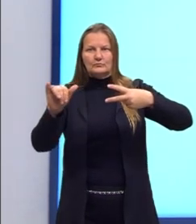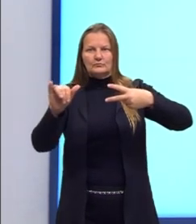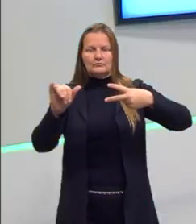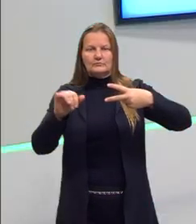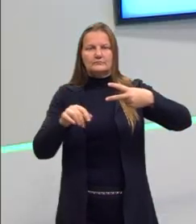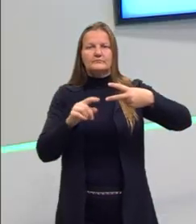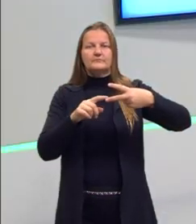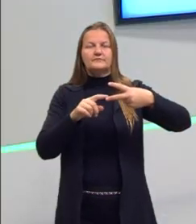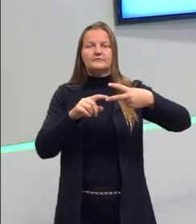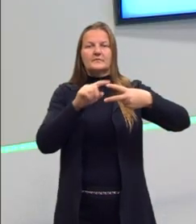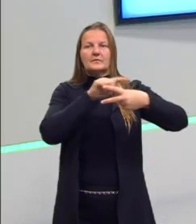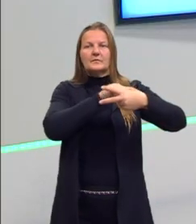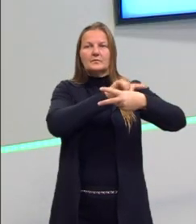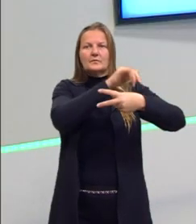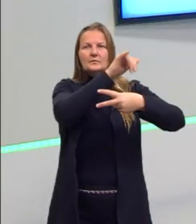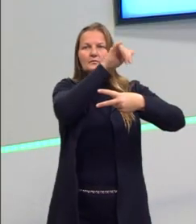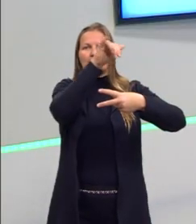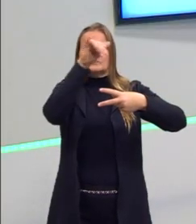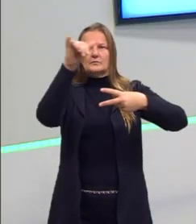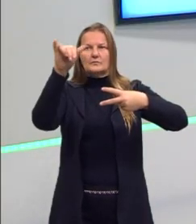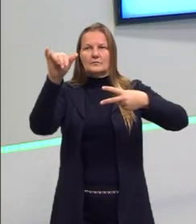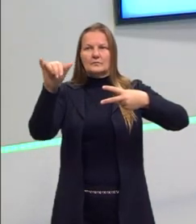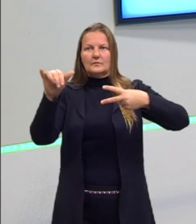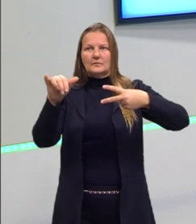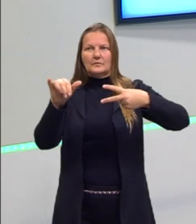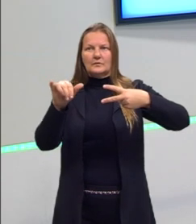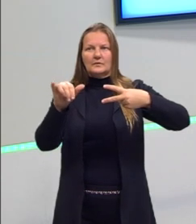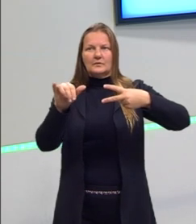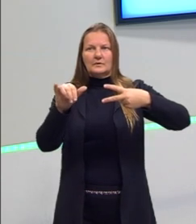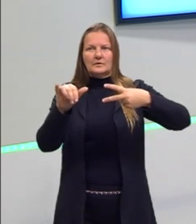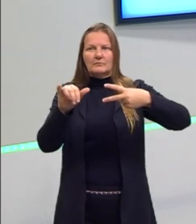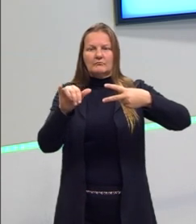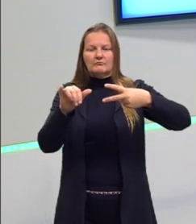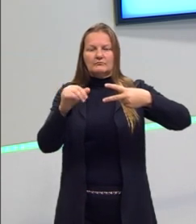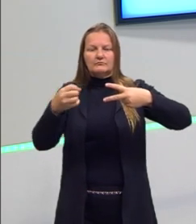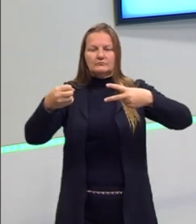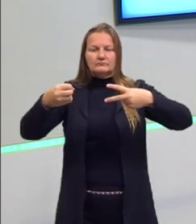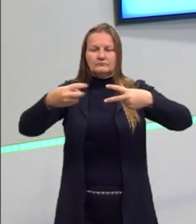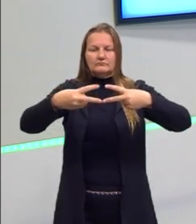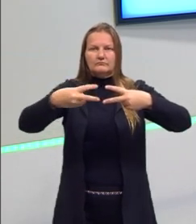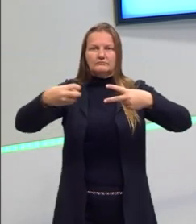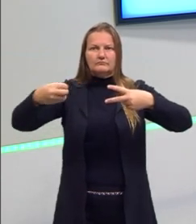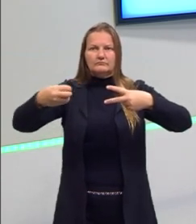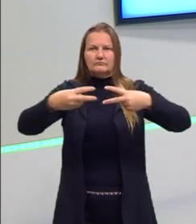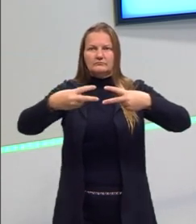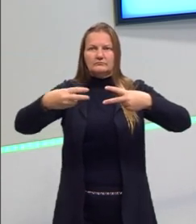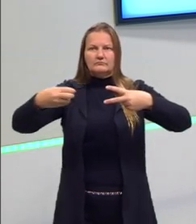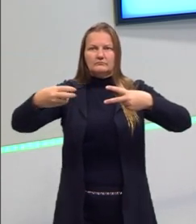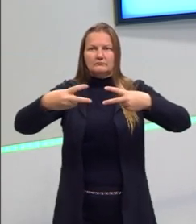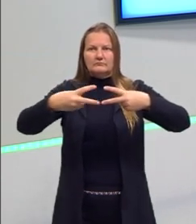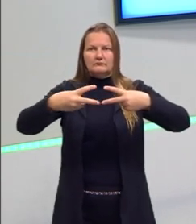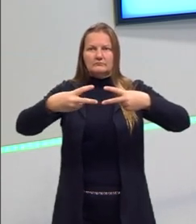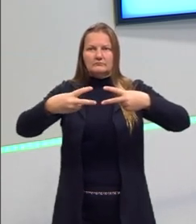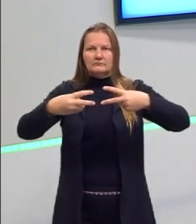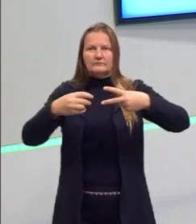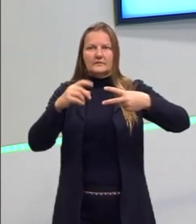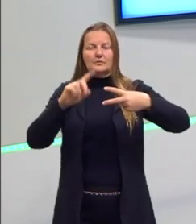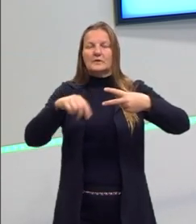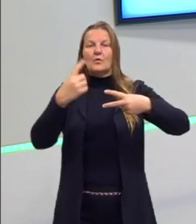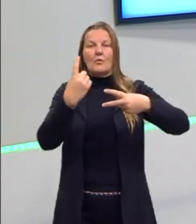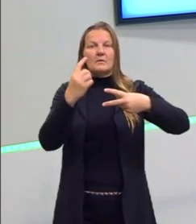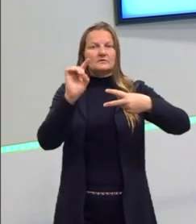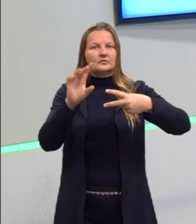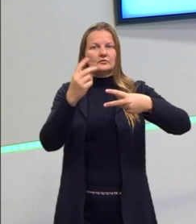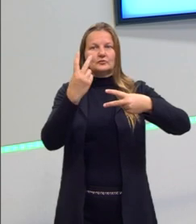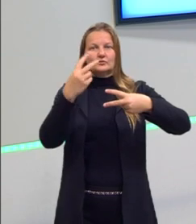corrente né ela vai seguir vai chegar aqui neste ponto e ela vai então se dividindo umas né não precisa